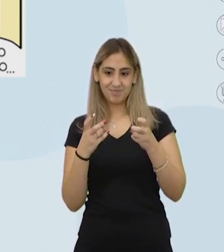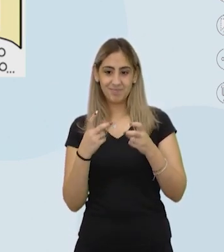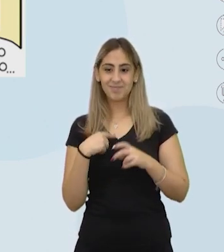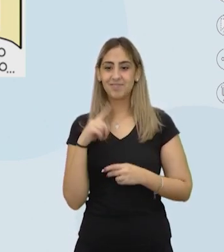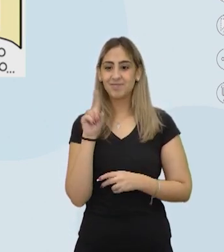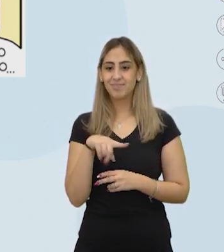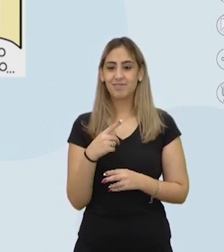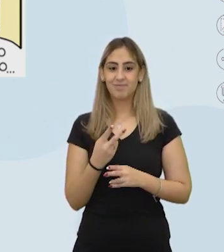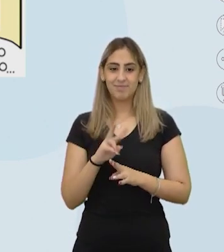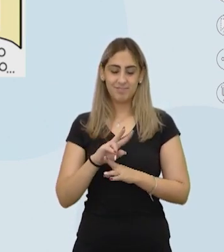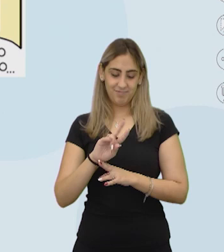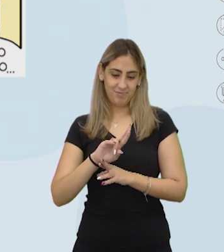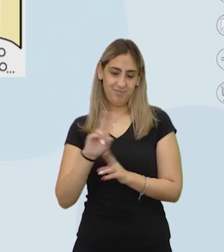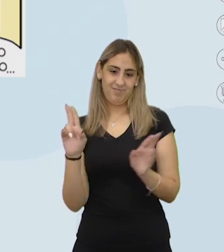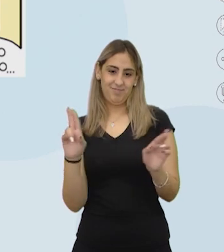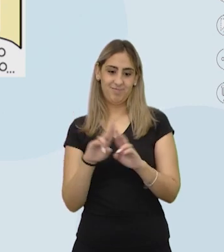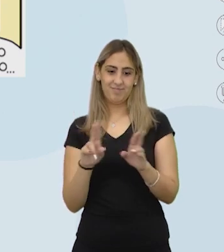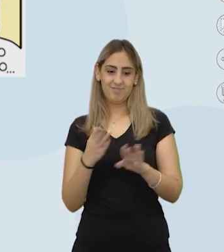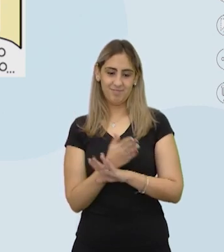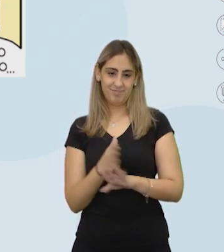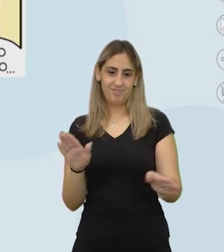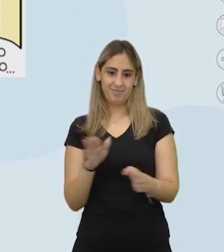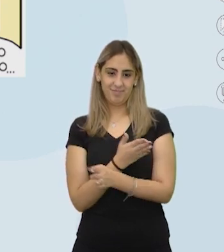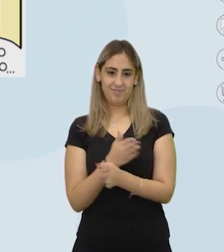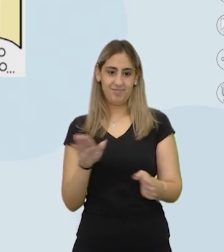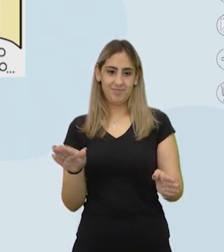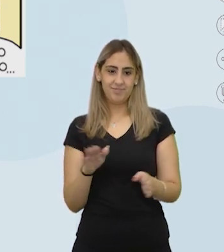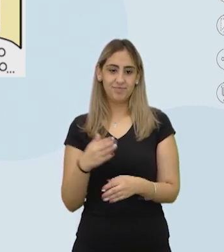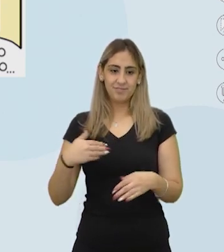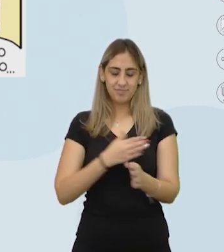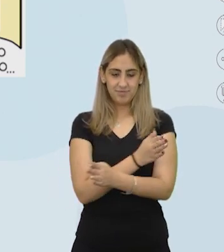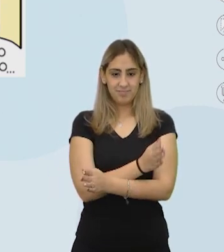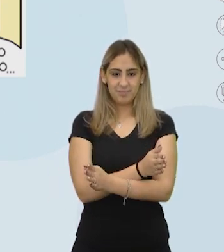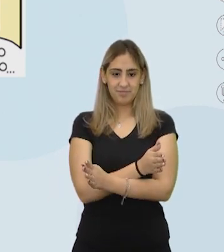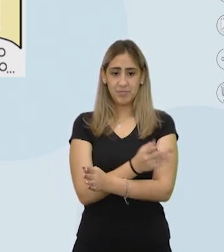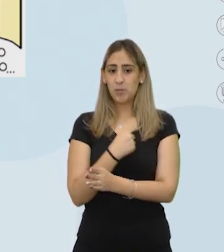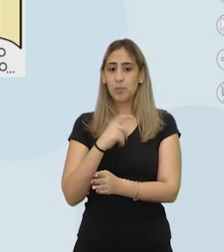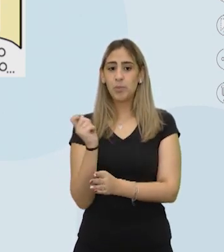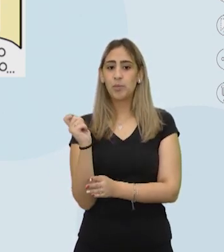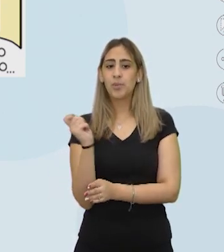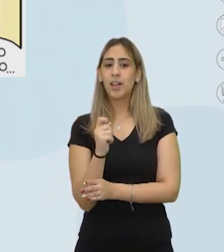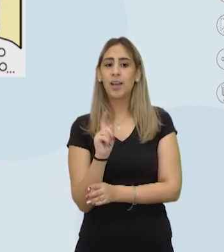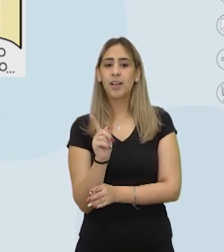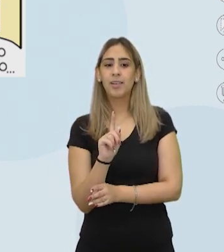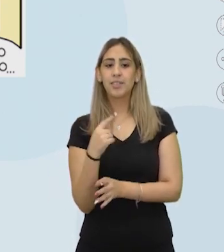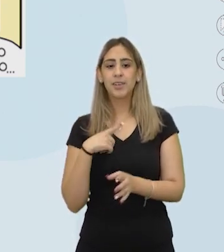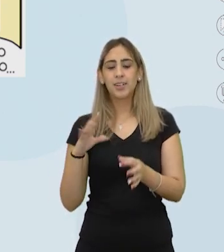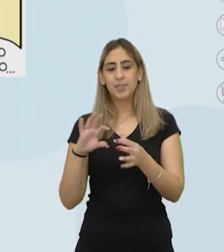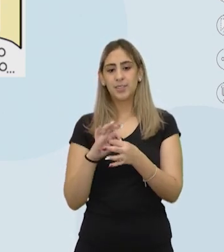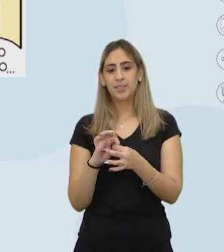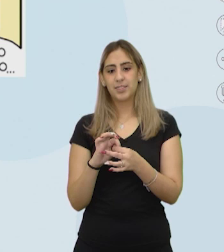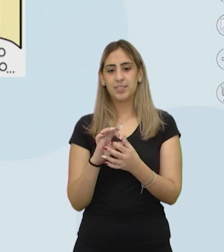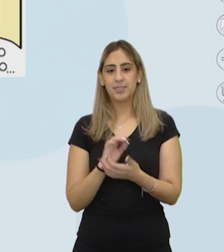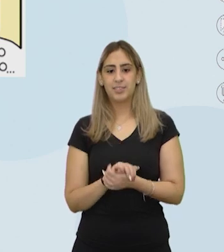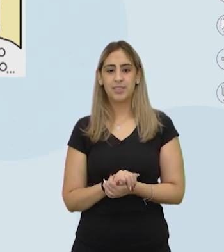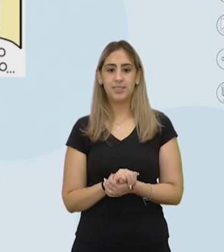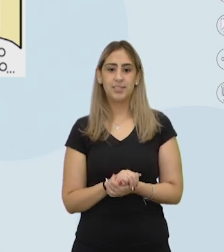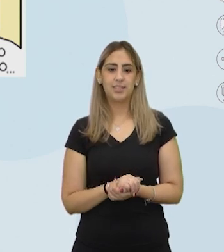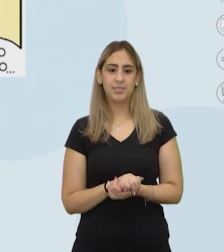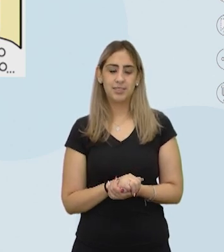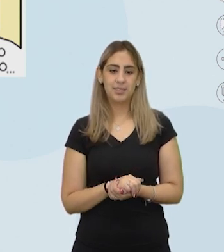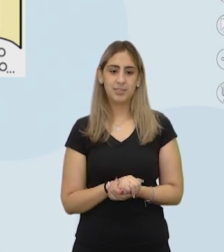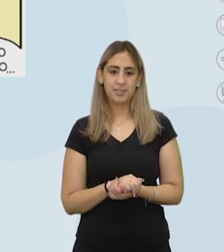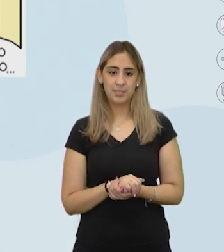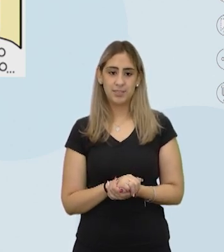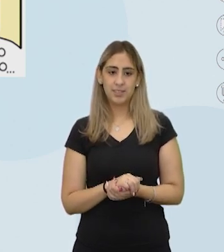eles estavam do mesmo lado, né? No final dá pra perceber. Estão dos lados opostos, então não tem como eles terem a união deles. Aí a gente tem aqui, ó,